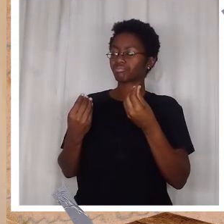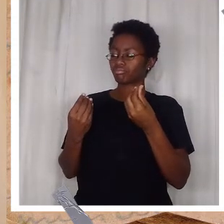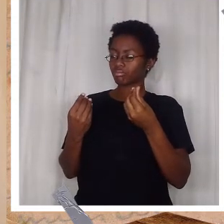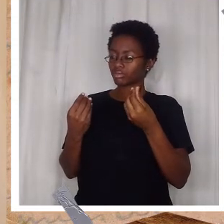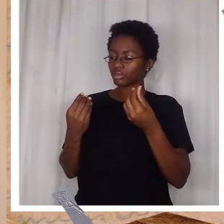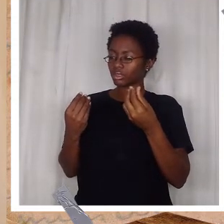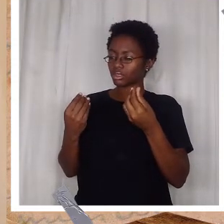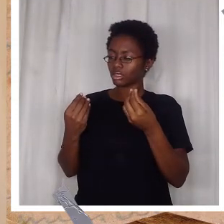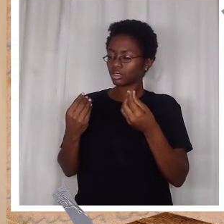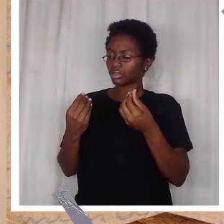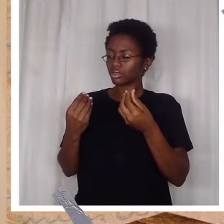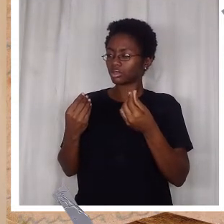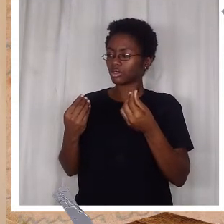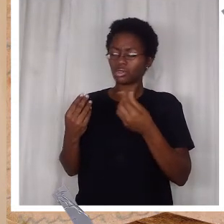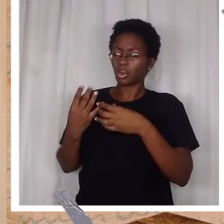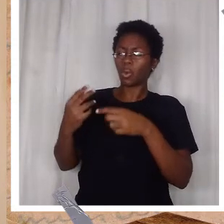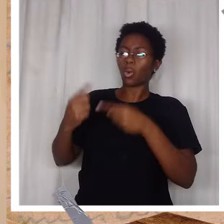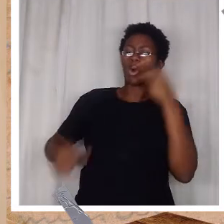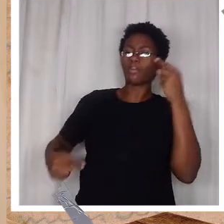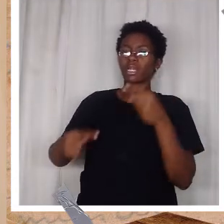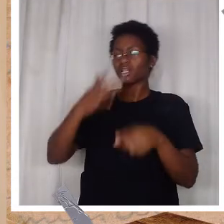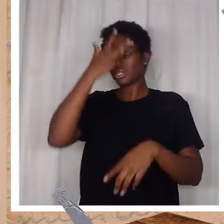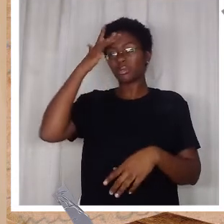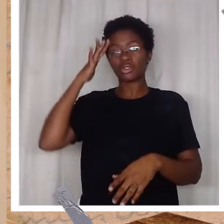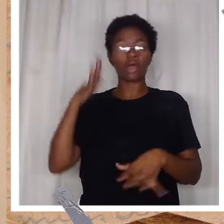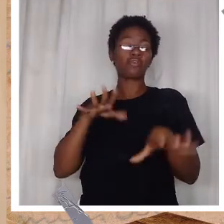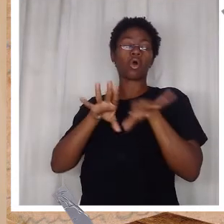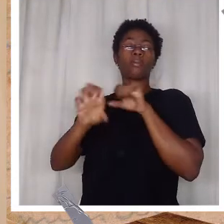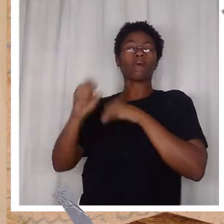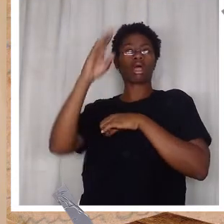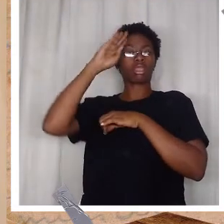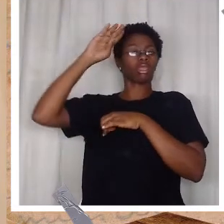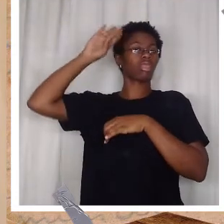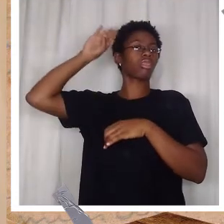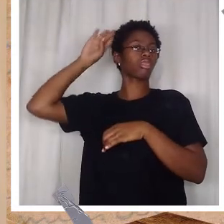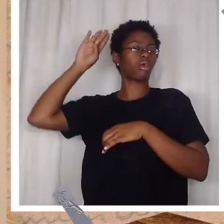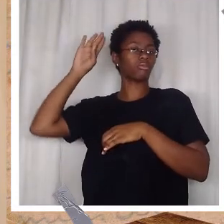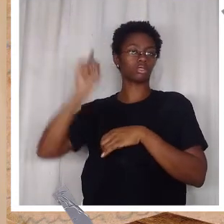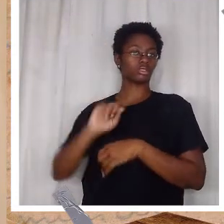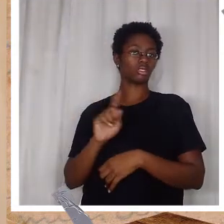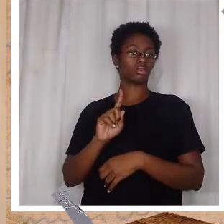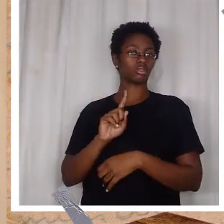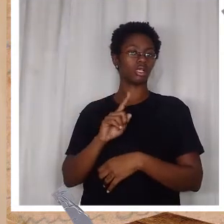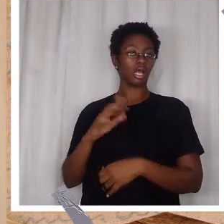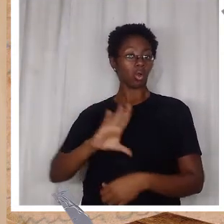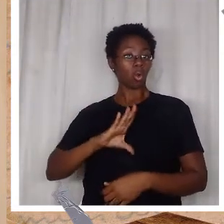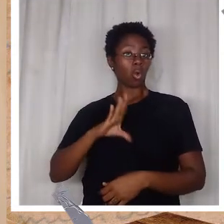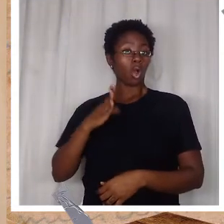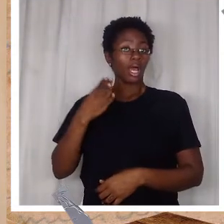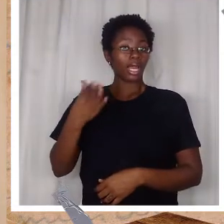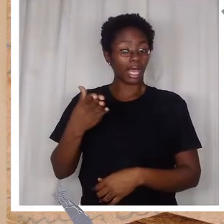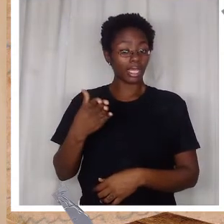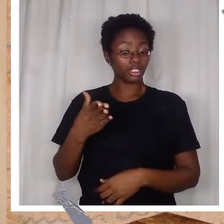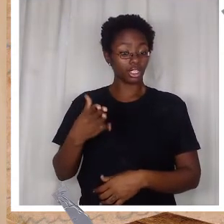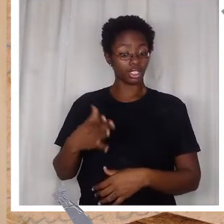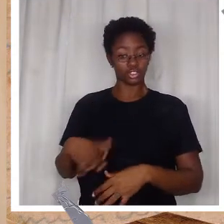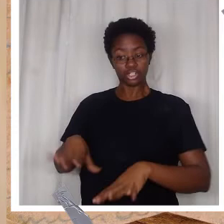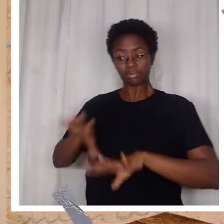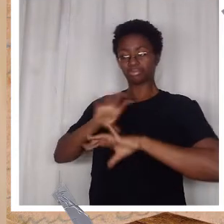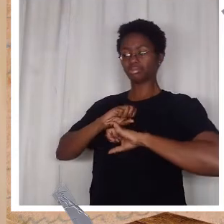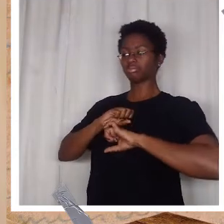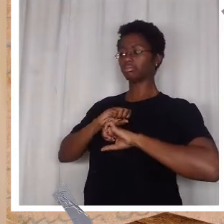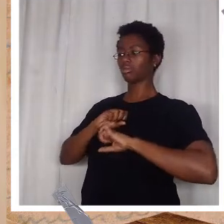o universo mais letrado. Essa coragem de errar os seus próprios erros, Carolina também